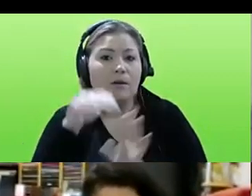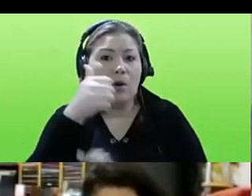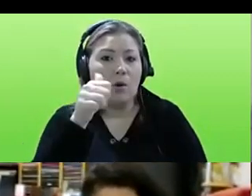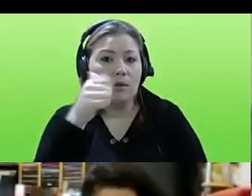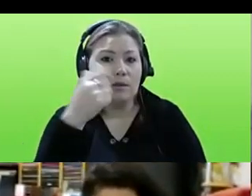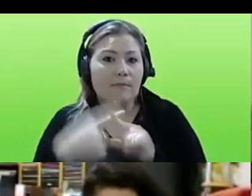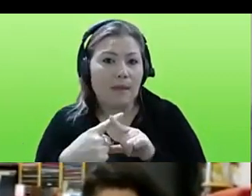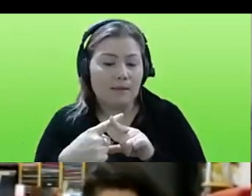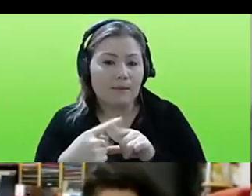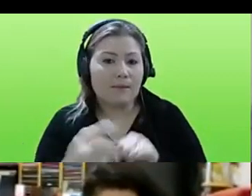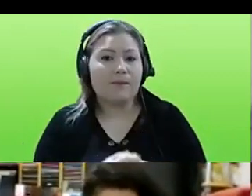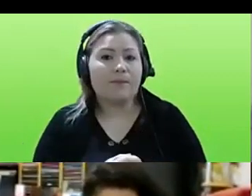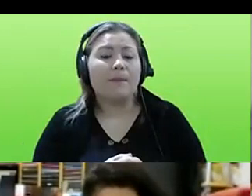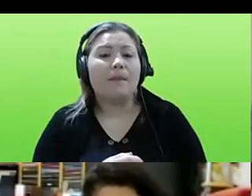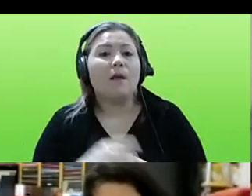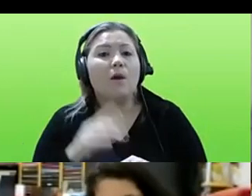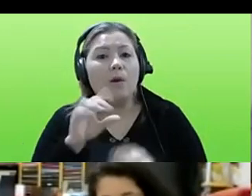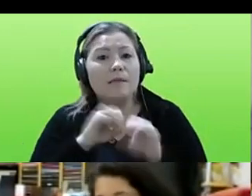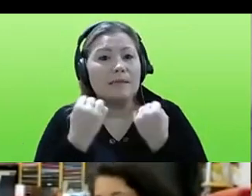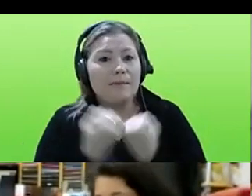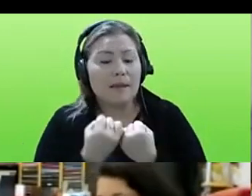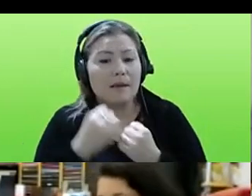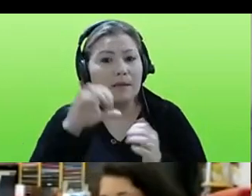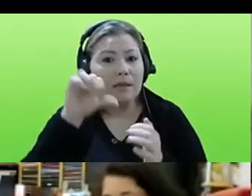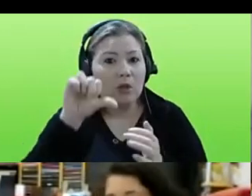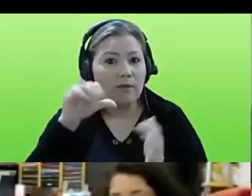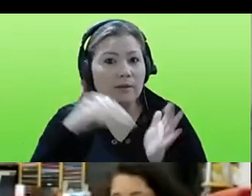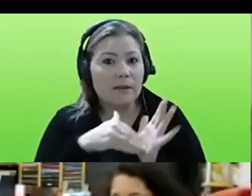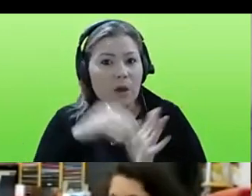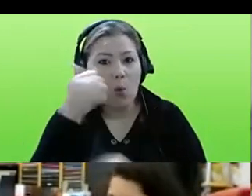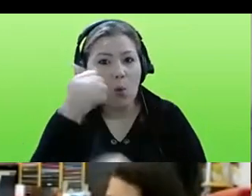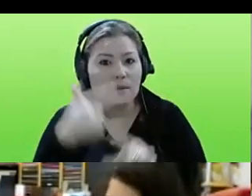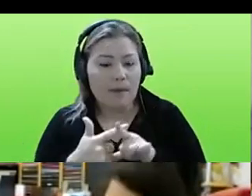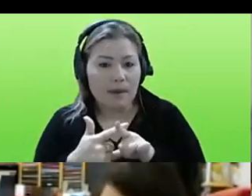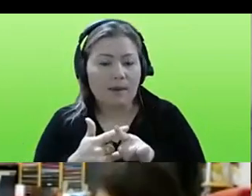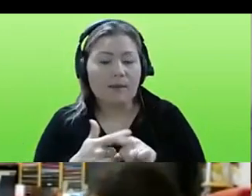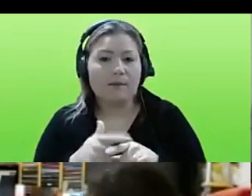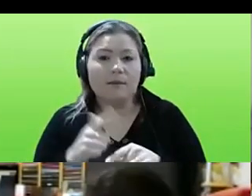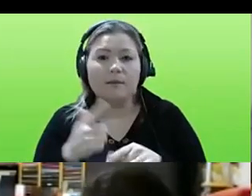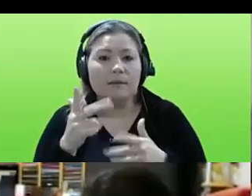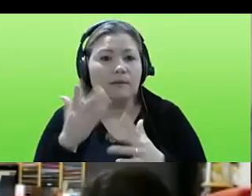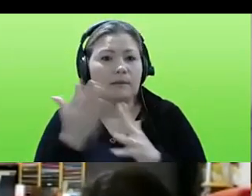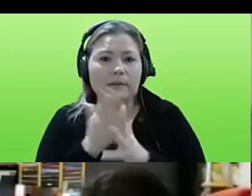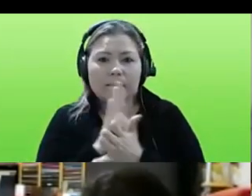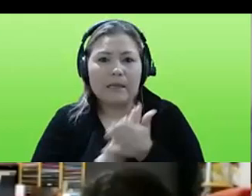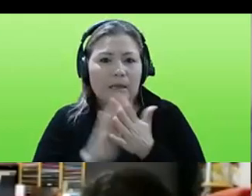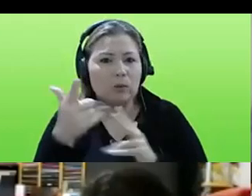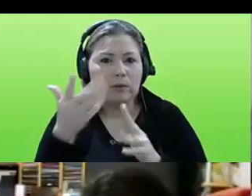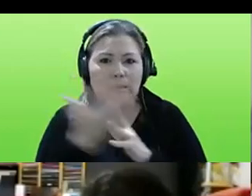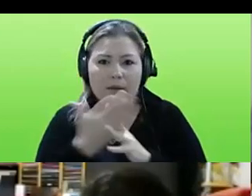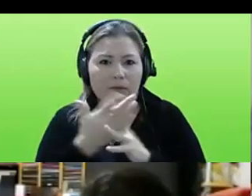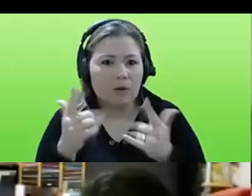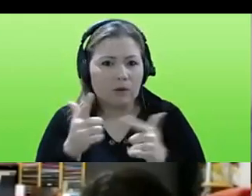11h30. Tá? O seminário vai das 9 às 11h30, sem intervalo. Não temos coffee